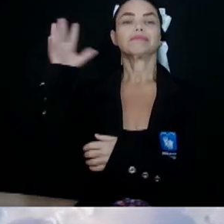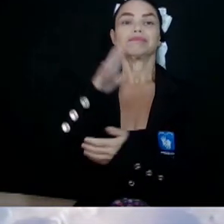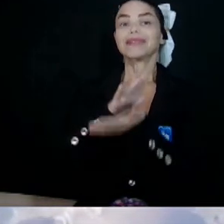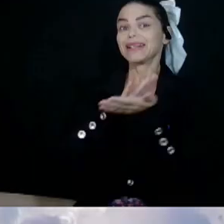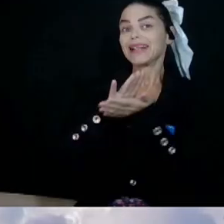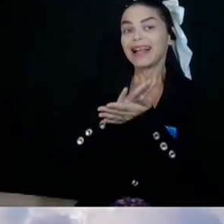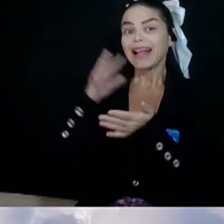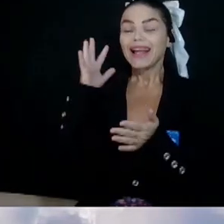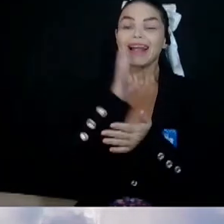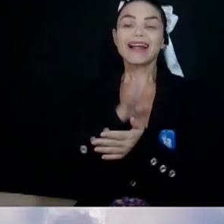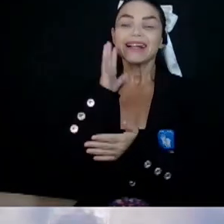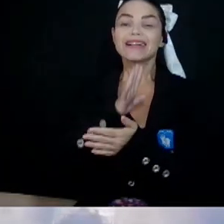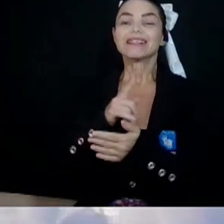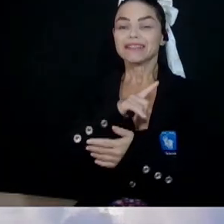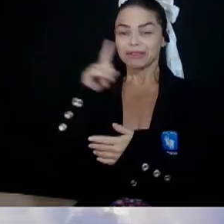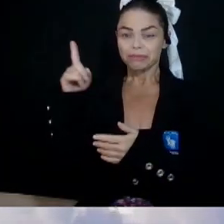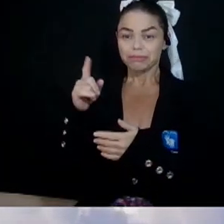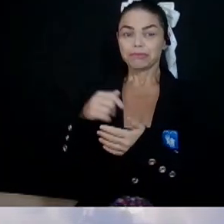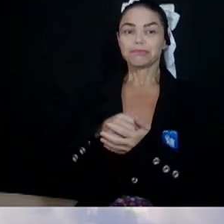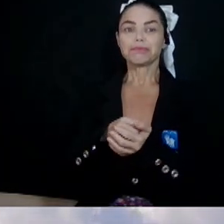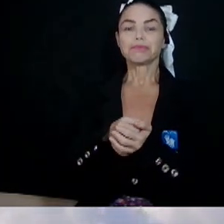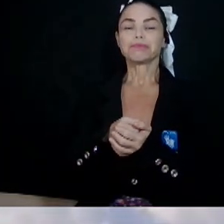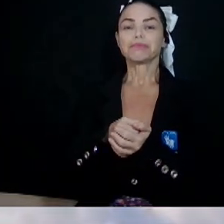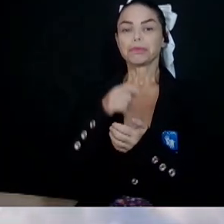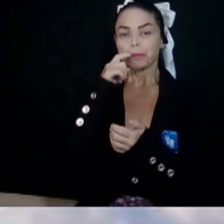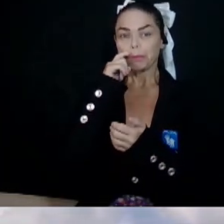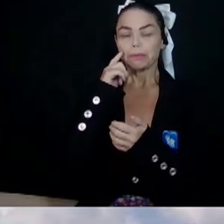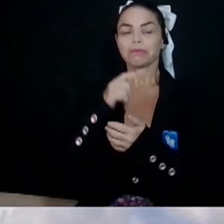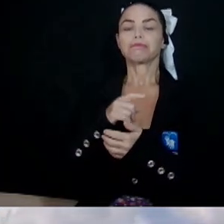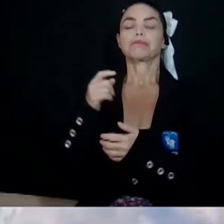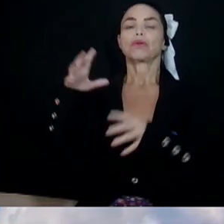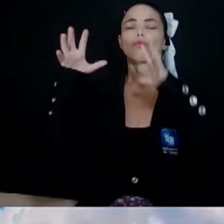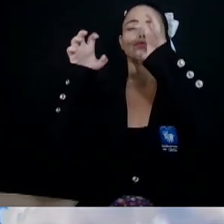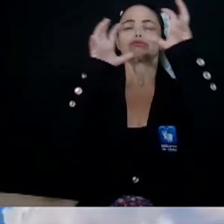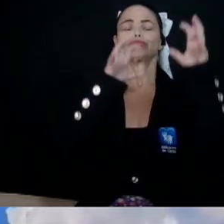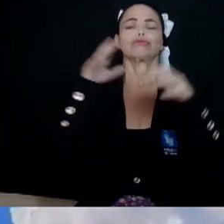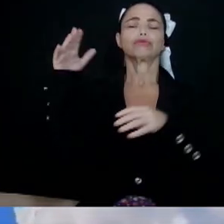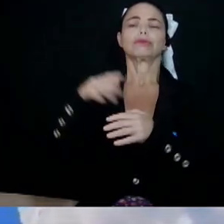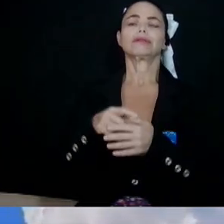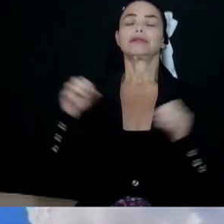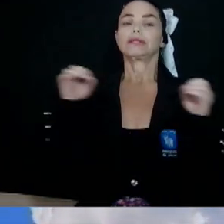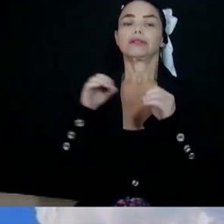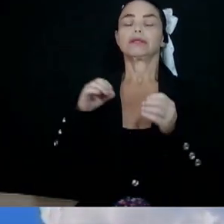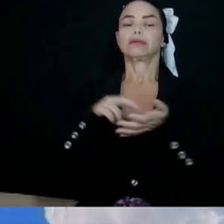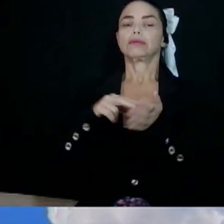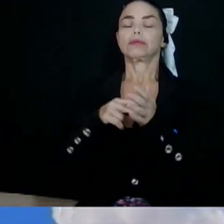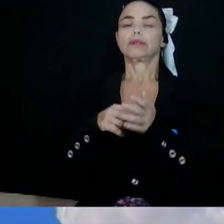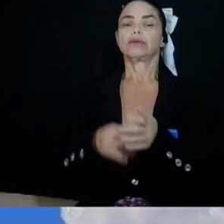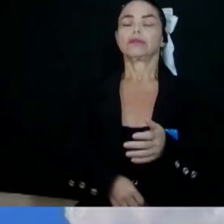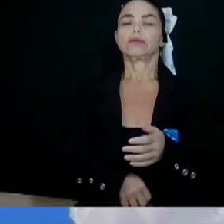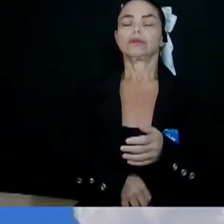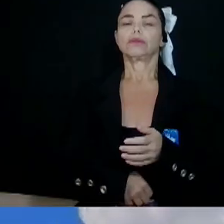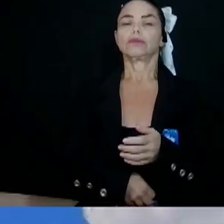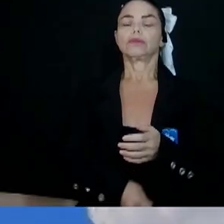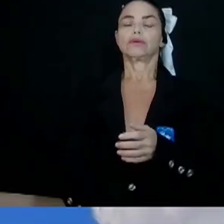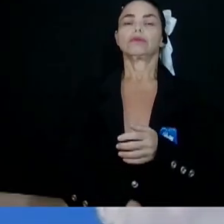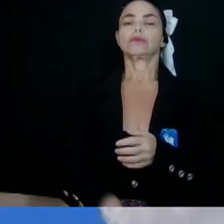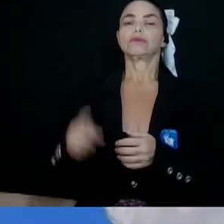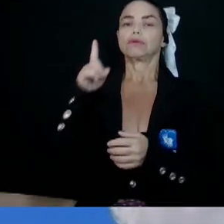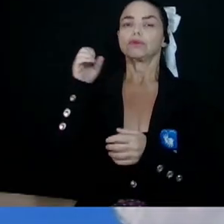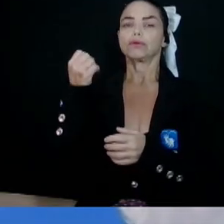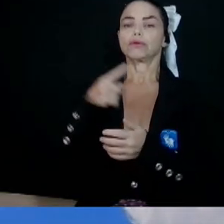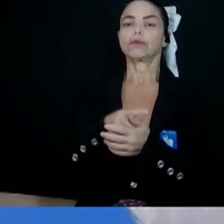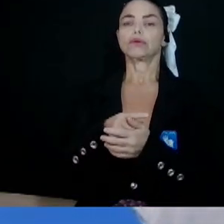brigadeiro, dia de sol. E nuvens à tarde, mas nada significativo, tá? Mínima 18,